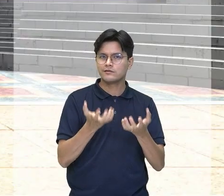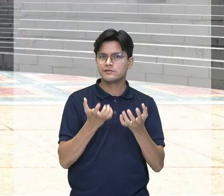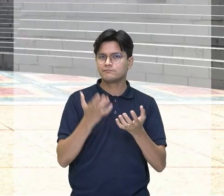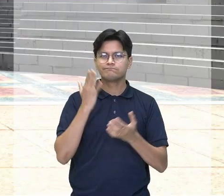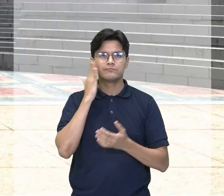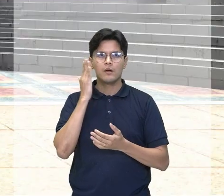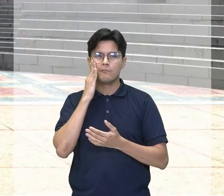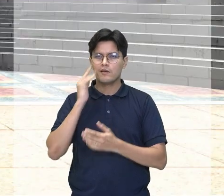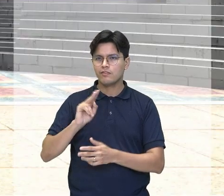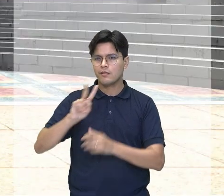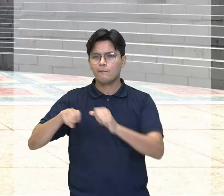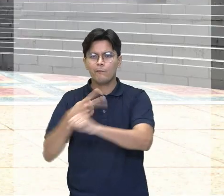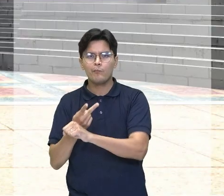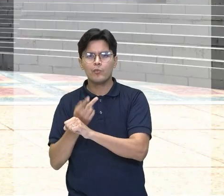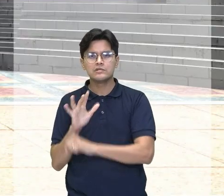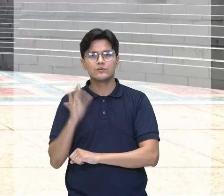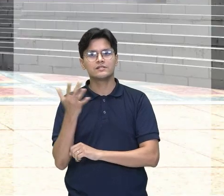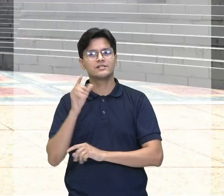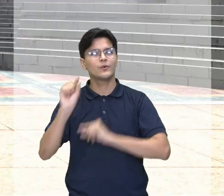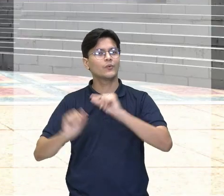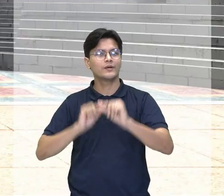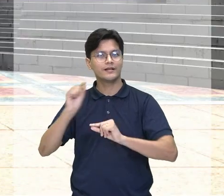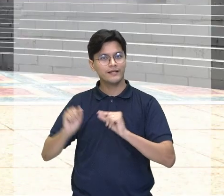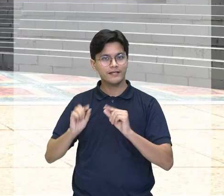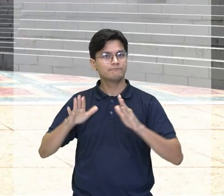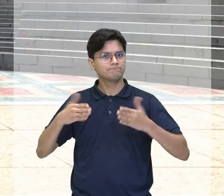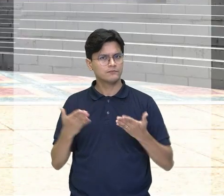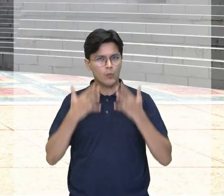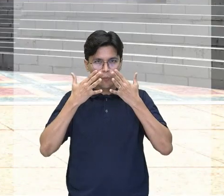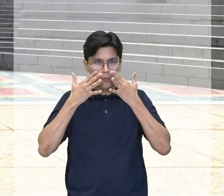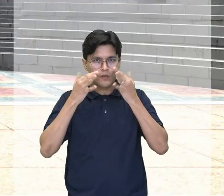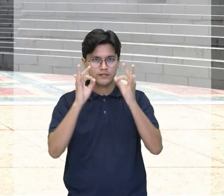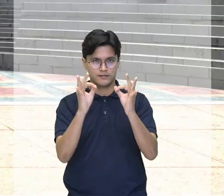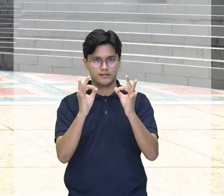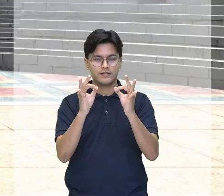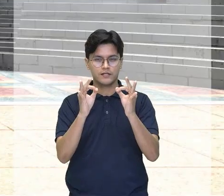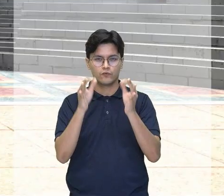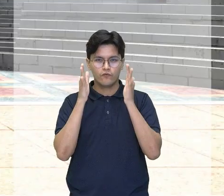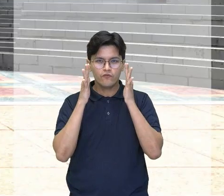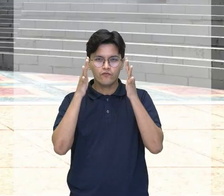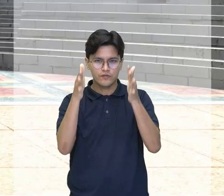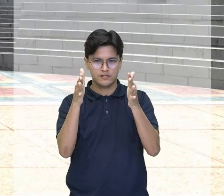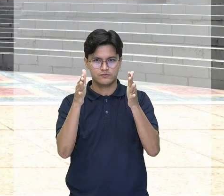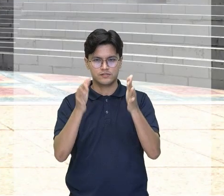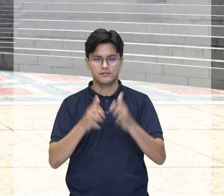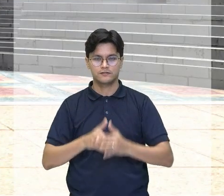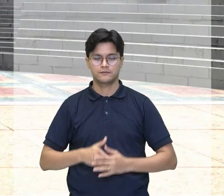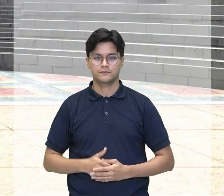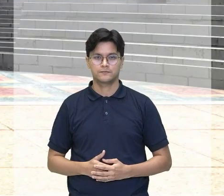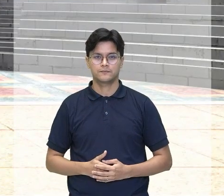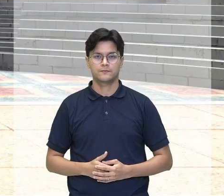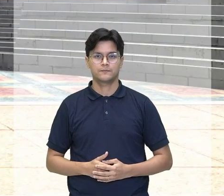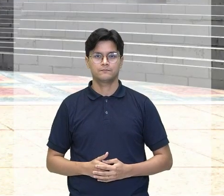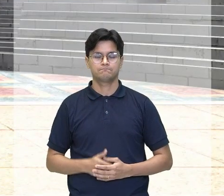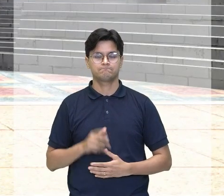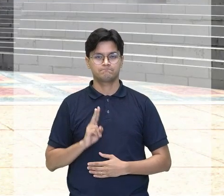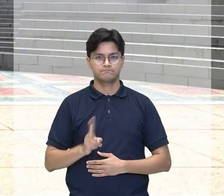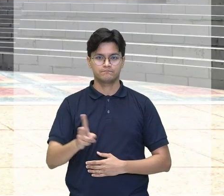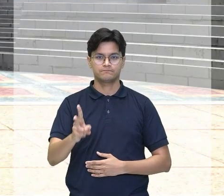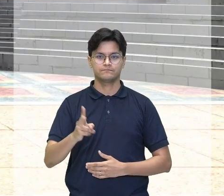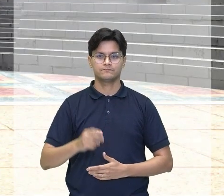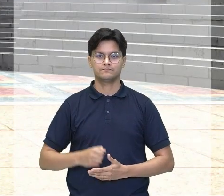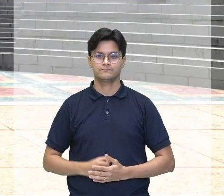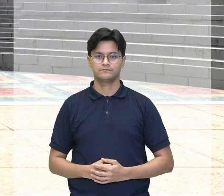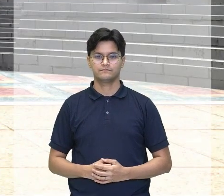né? O que esse conflito vai gerar aí, então, dentro dessa narrativa. Continuando,